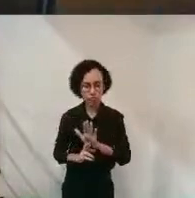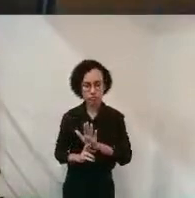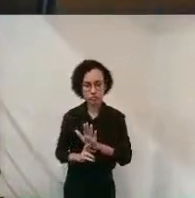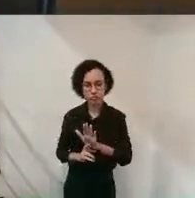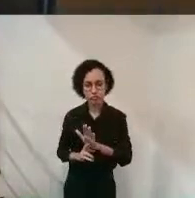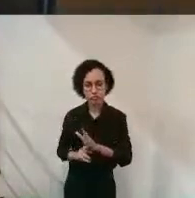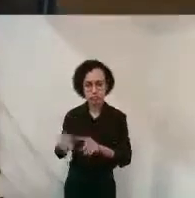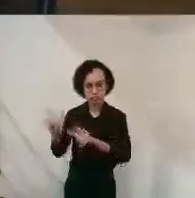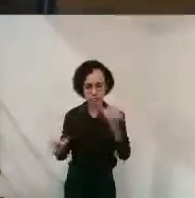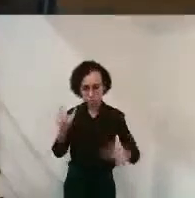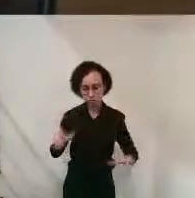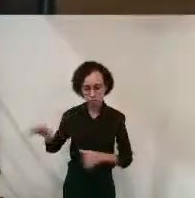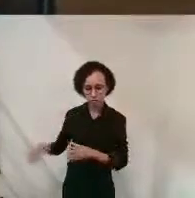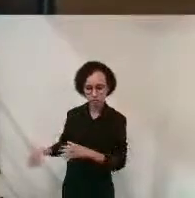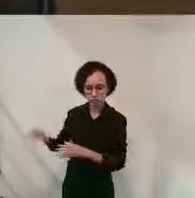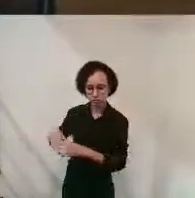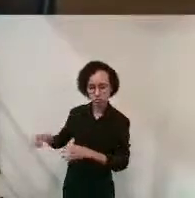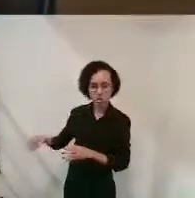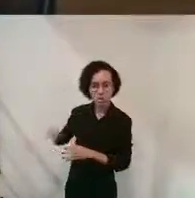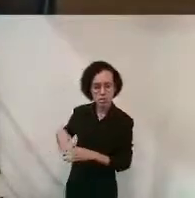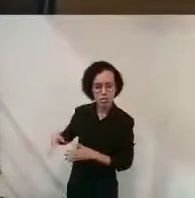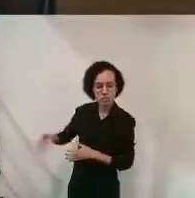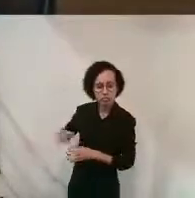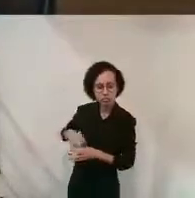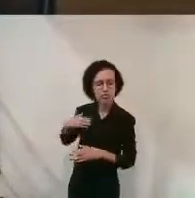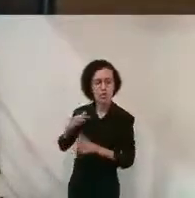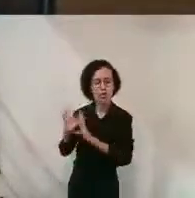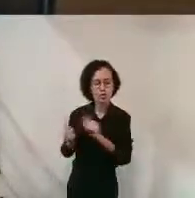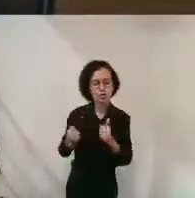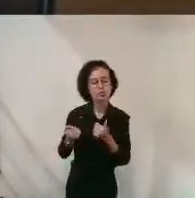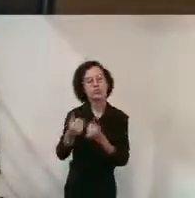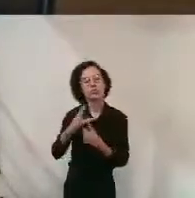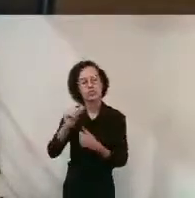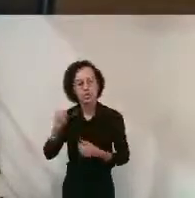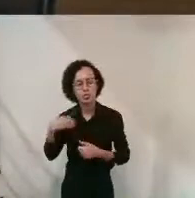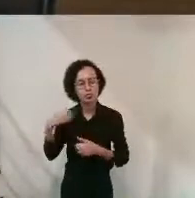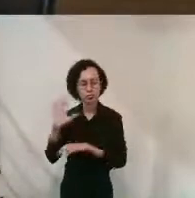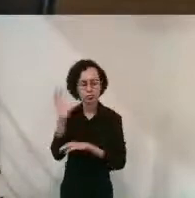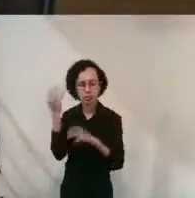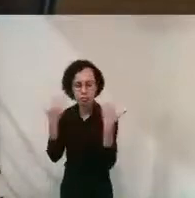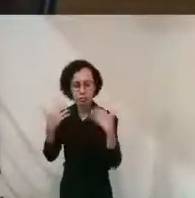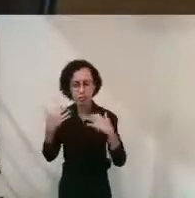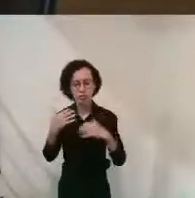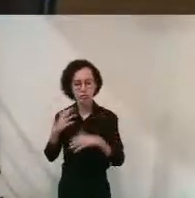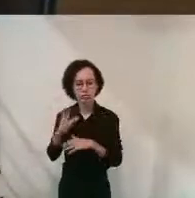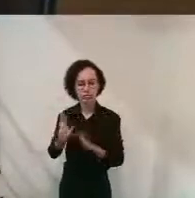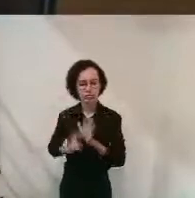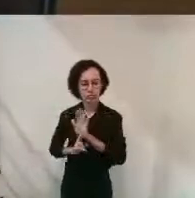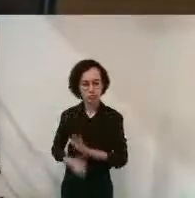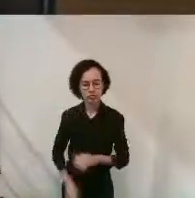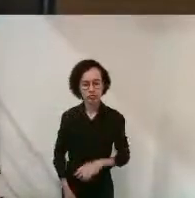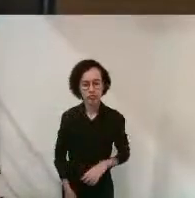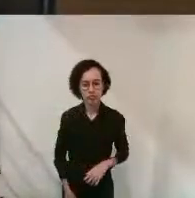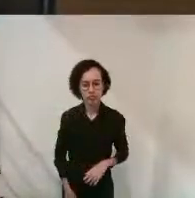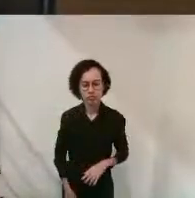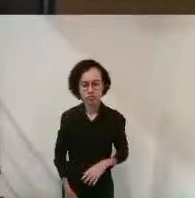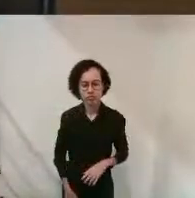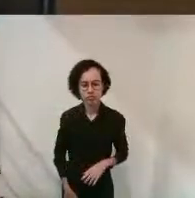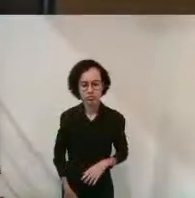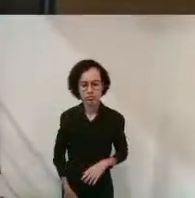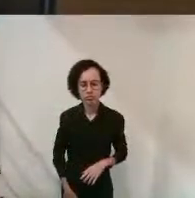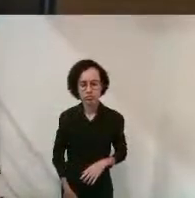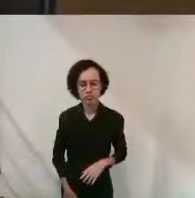aqui, todos os procuradores, promotores, todo o CAU do Meio Ambiente está aqui, representado por todos os servidores e